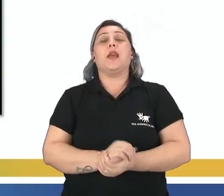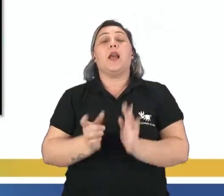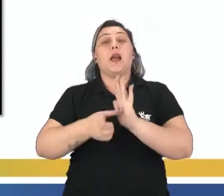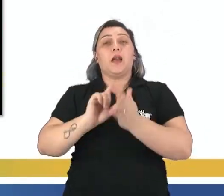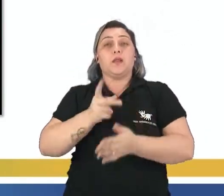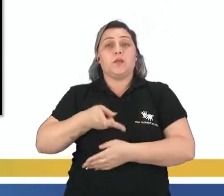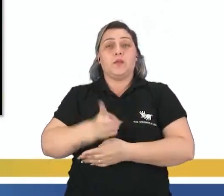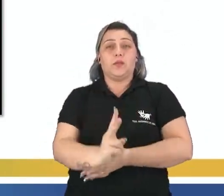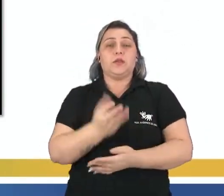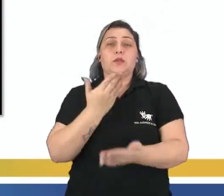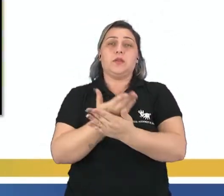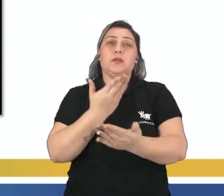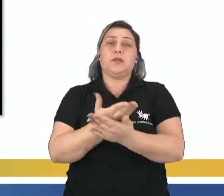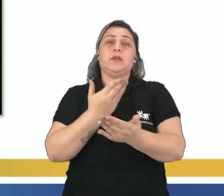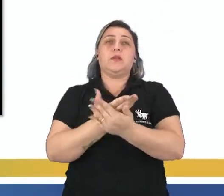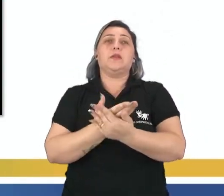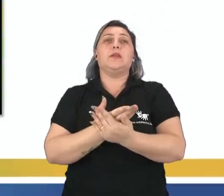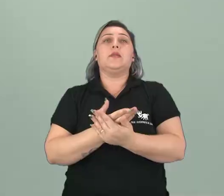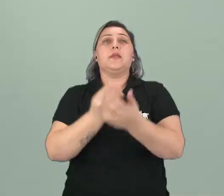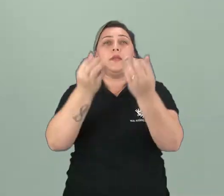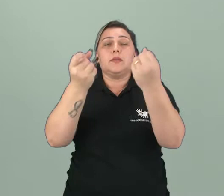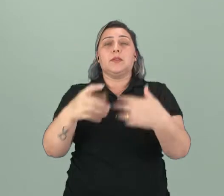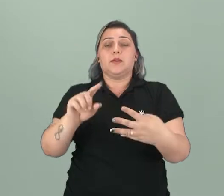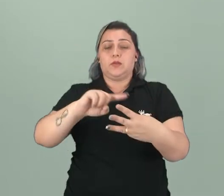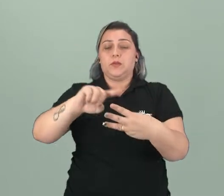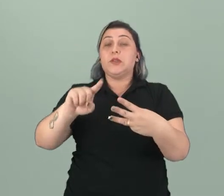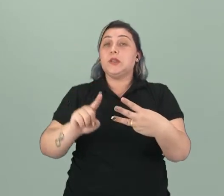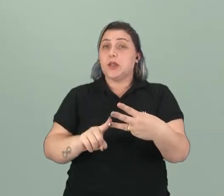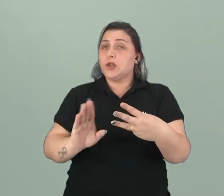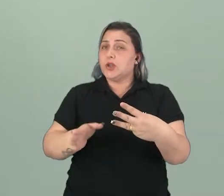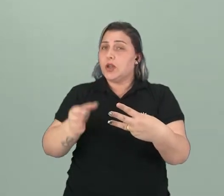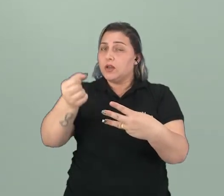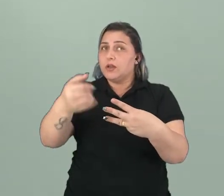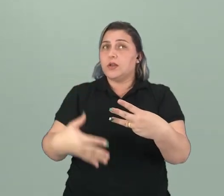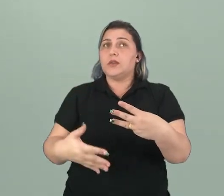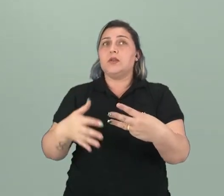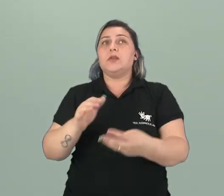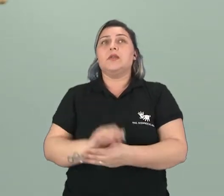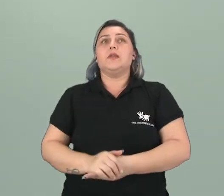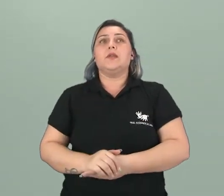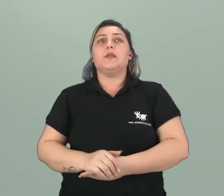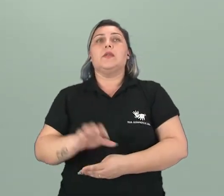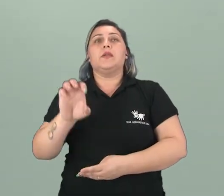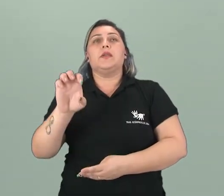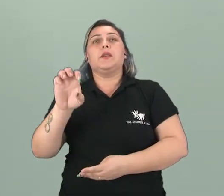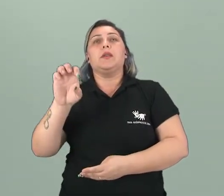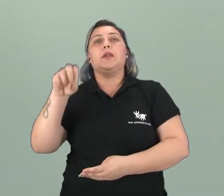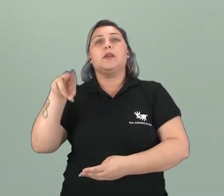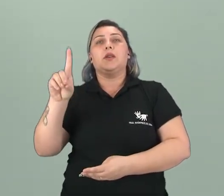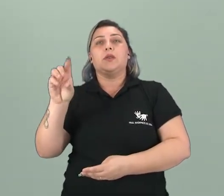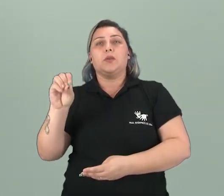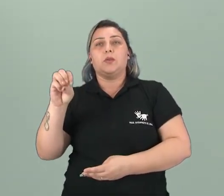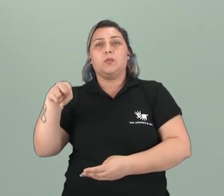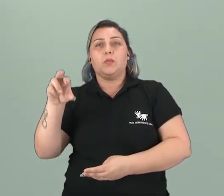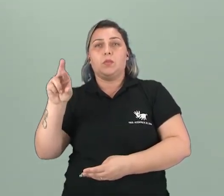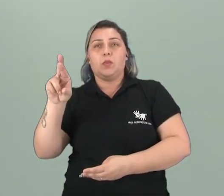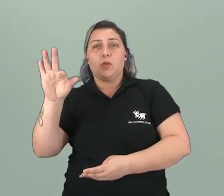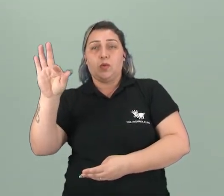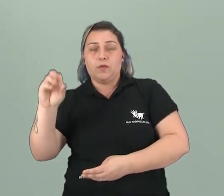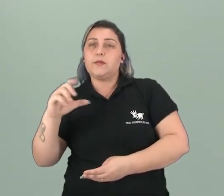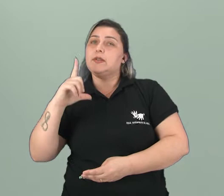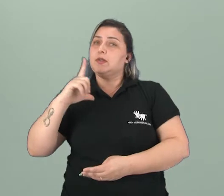da gente continuar nossa aula, a gente vê a definição dos 3, né? Nós temos aí os endomorfos, que eles têm